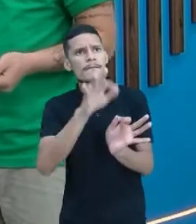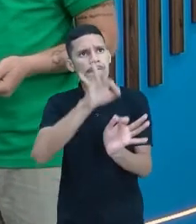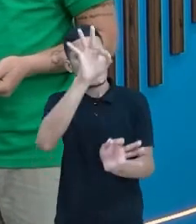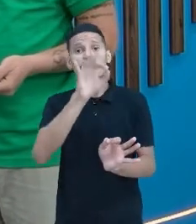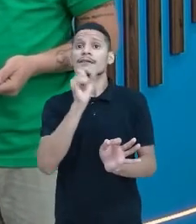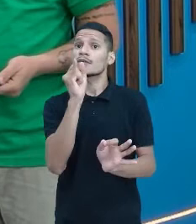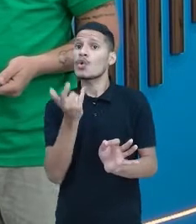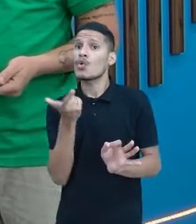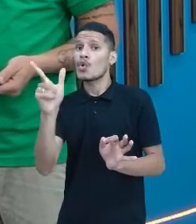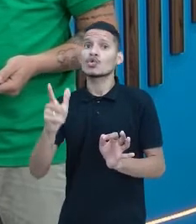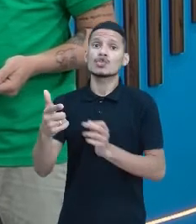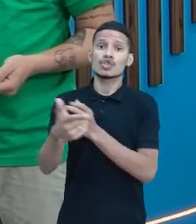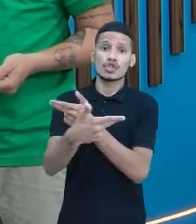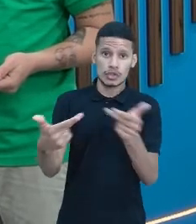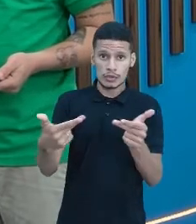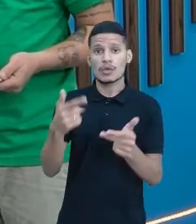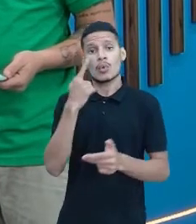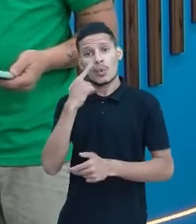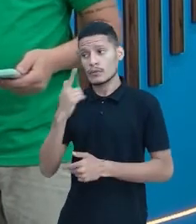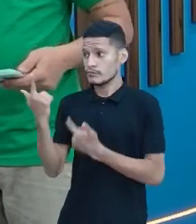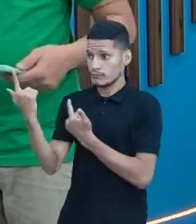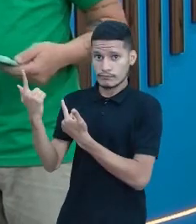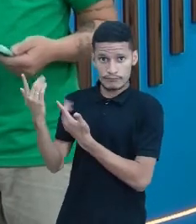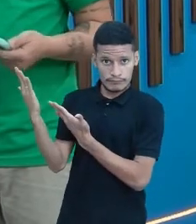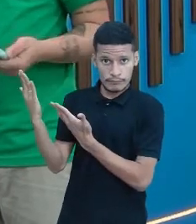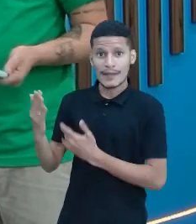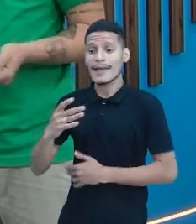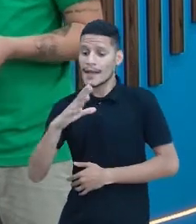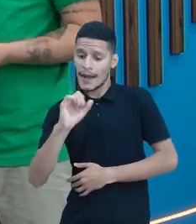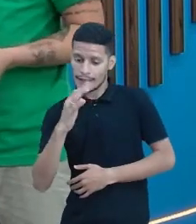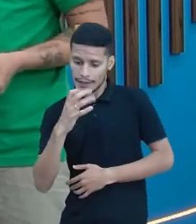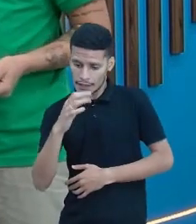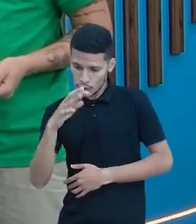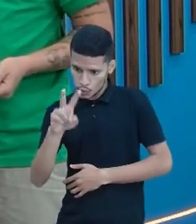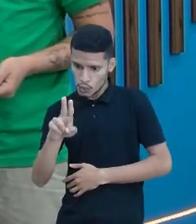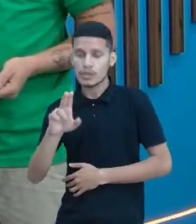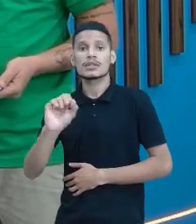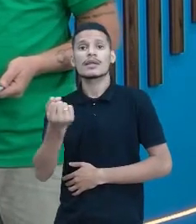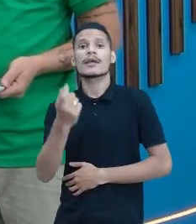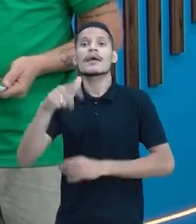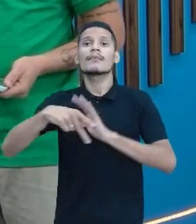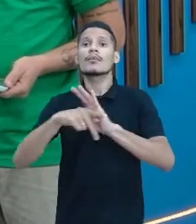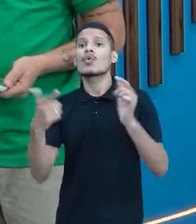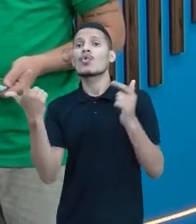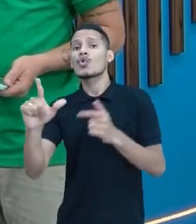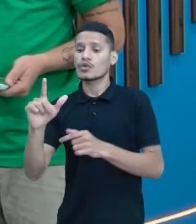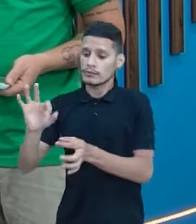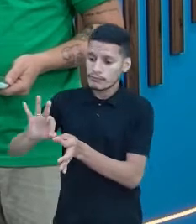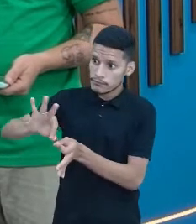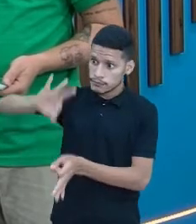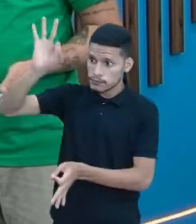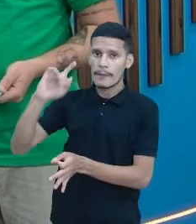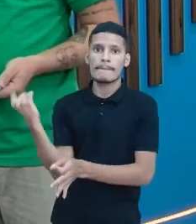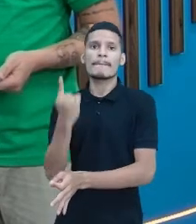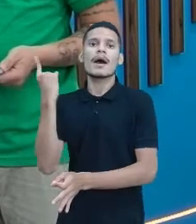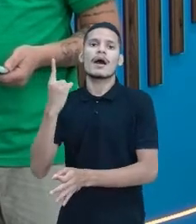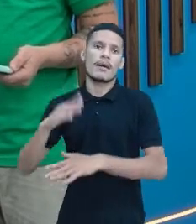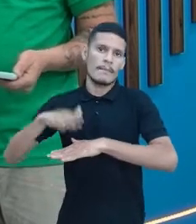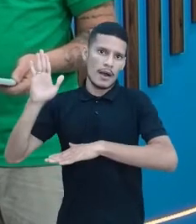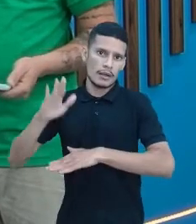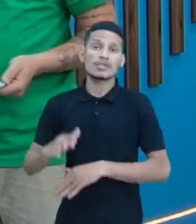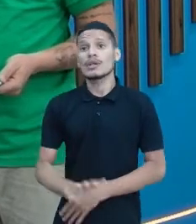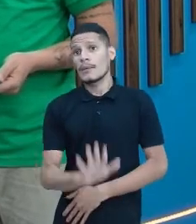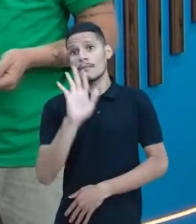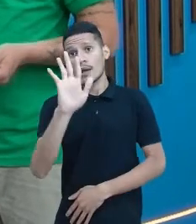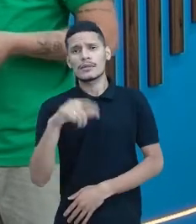outra forma, você vai observar que o outro cateto, ele vai tomar a função de altura do triângulo retângulo. Então, quando a gente